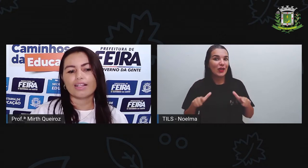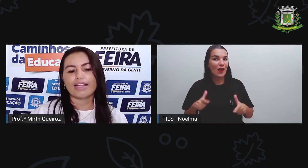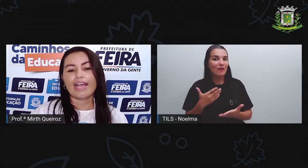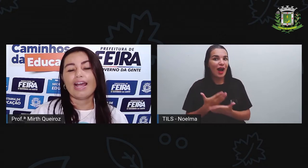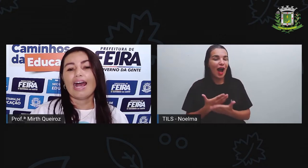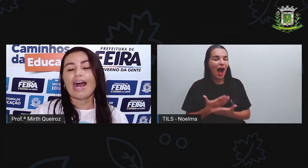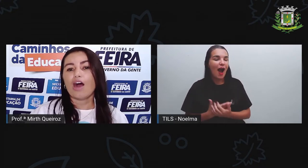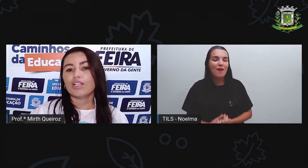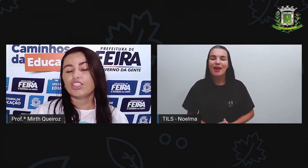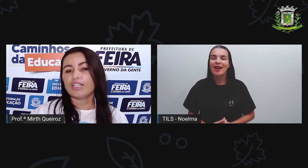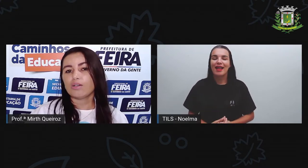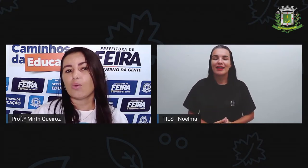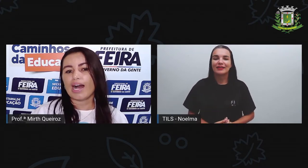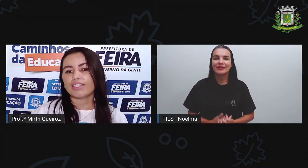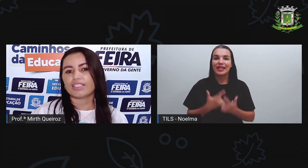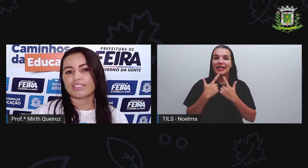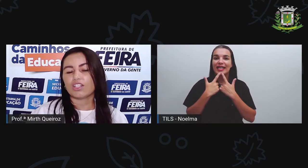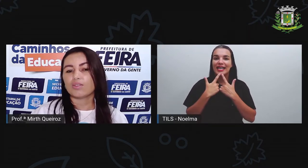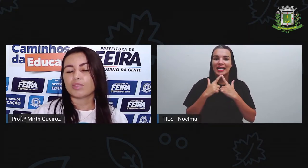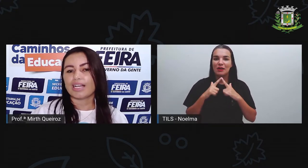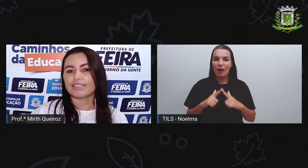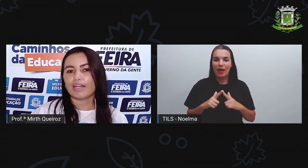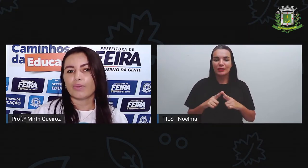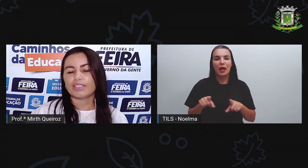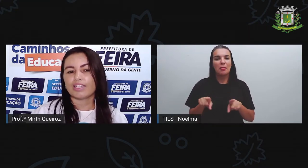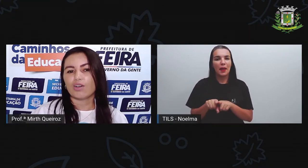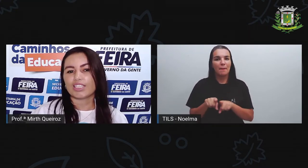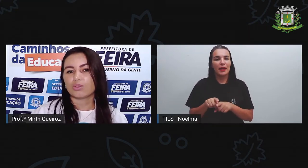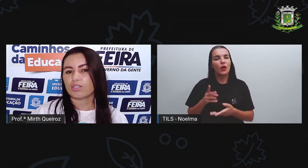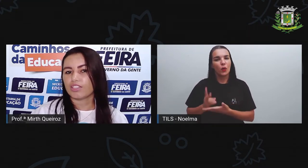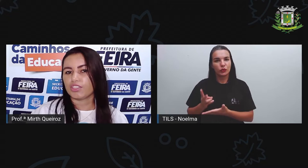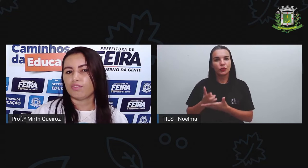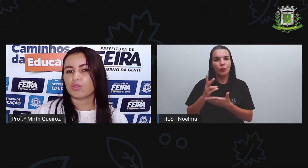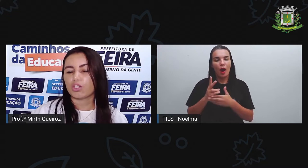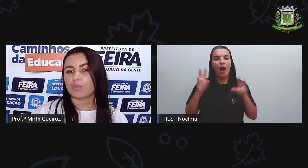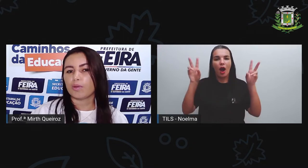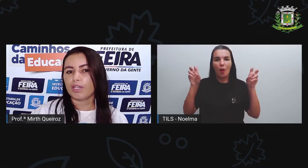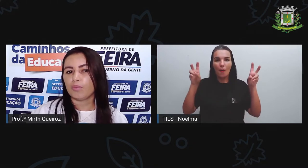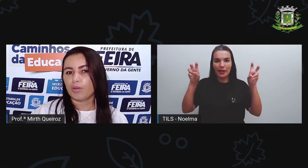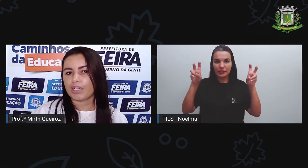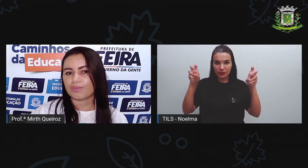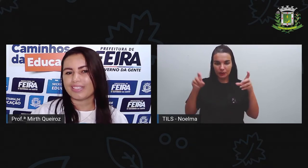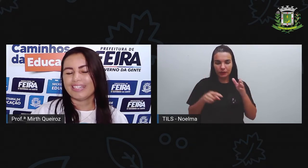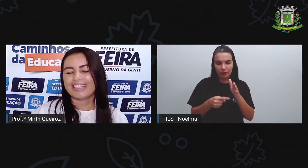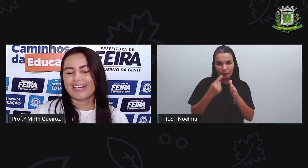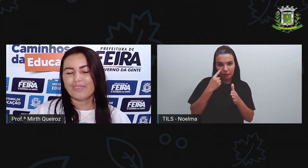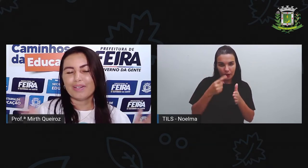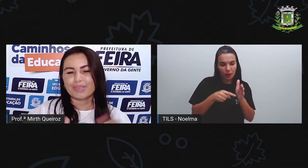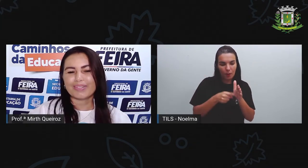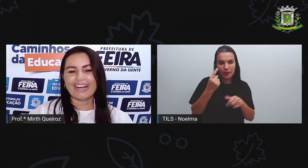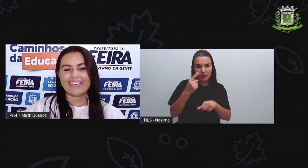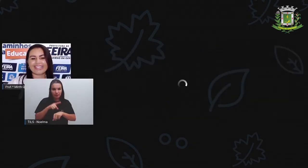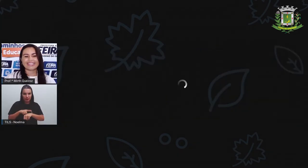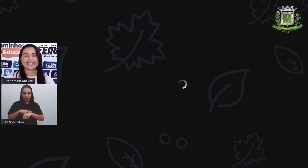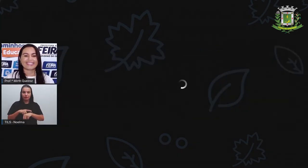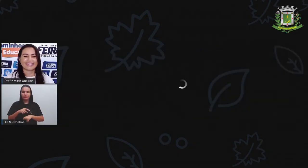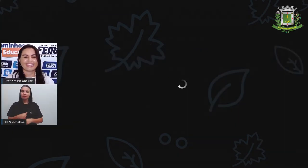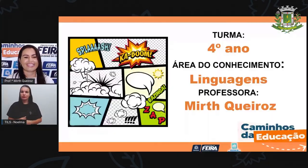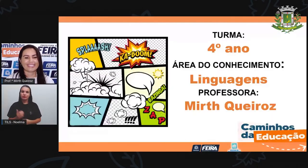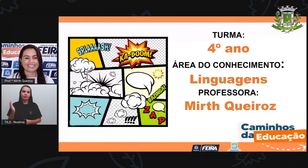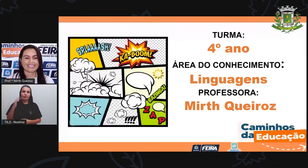aula, né? Aula de linguagens. Nós vamos dar sequência ao assunto que a gente viu no nosso primeiro momento. Então, vamos para a aula?